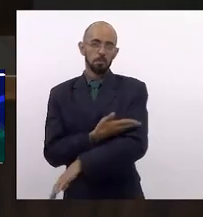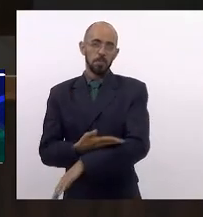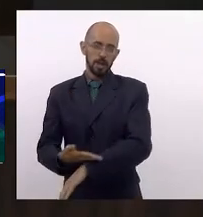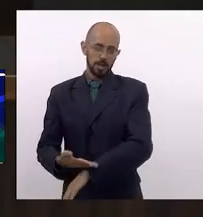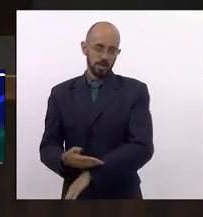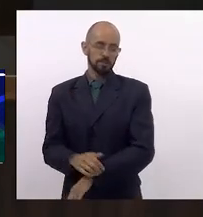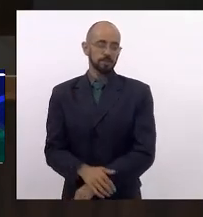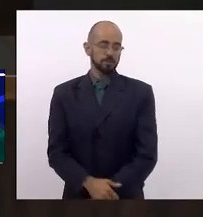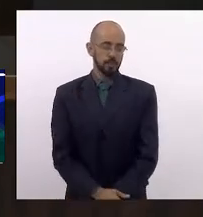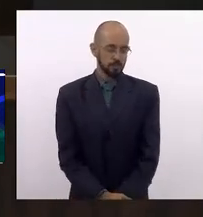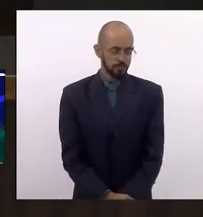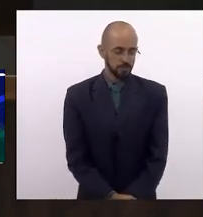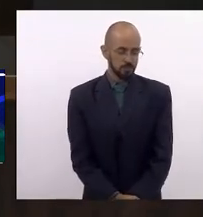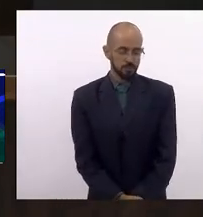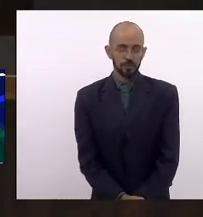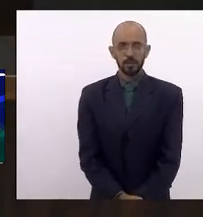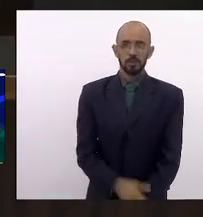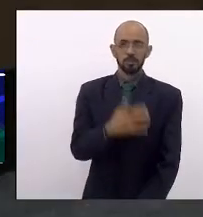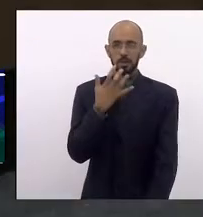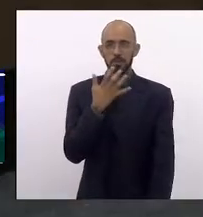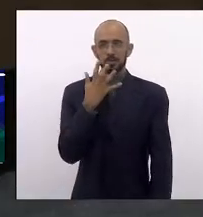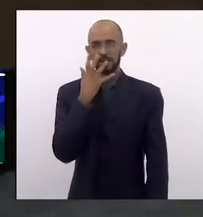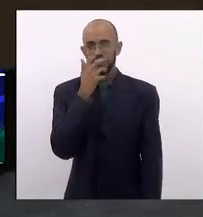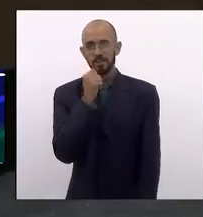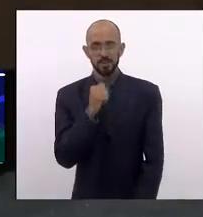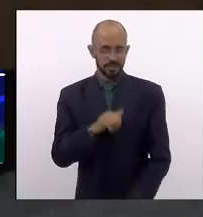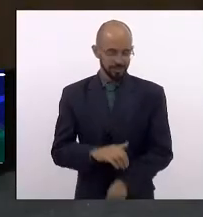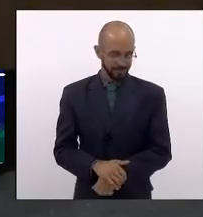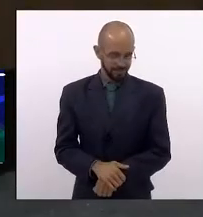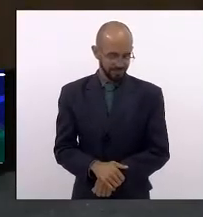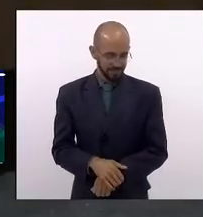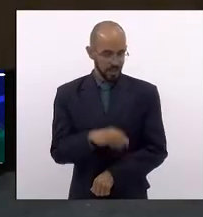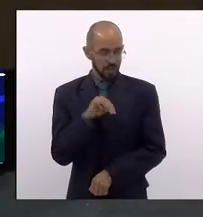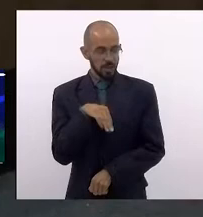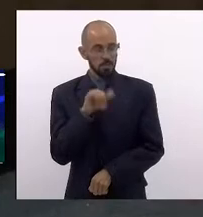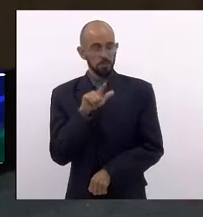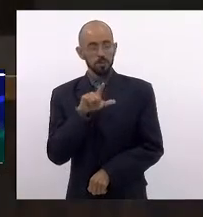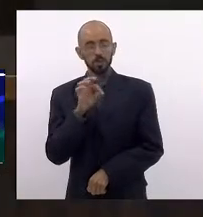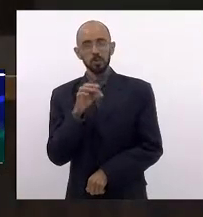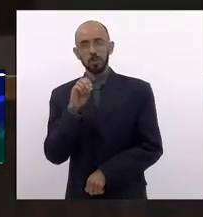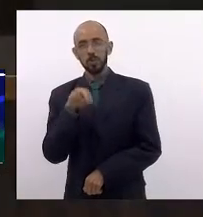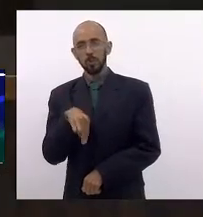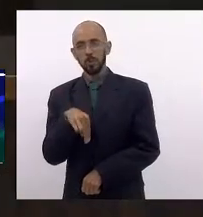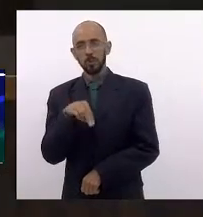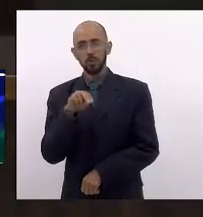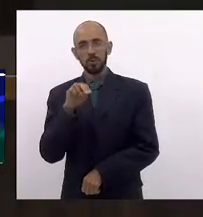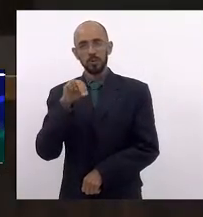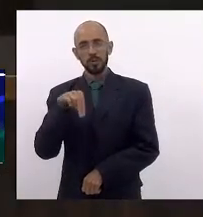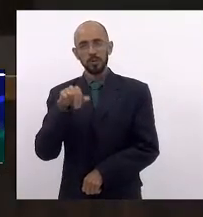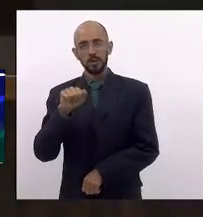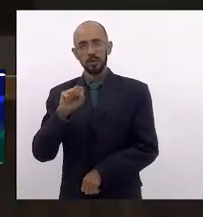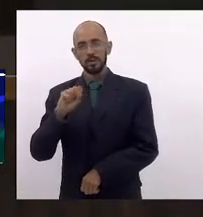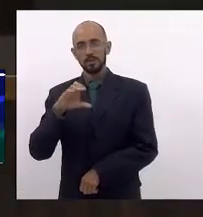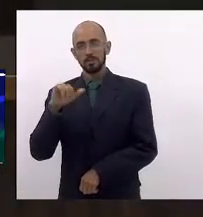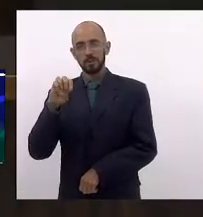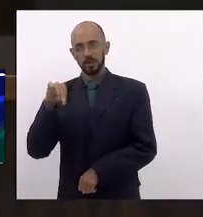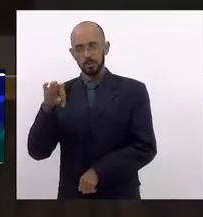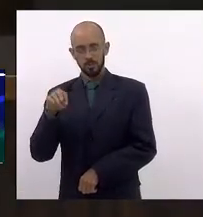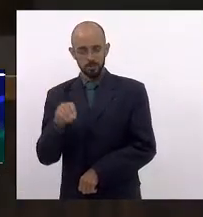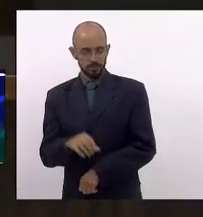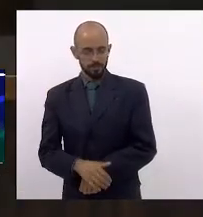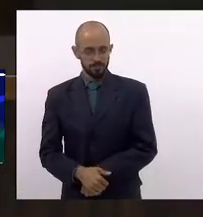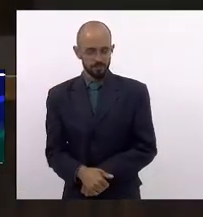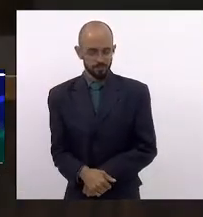lindamente eu canto muito essa música aí até de Milton Nascimento e Chico Buarque essa música pela